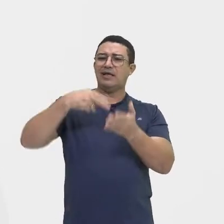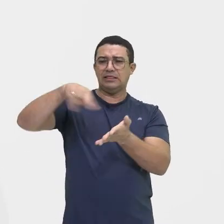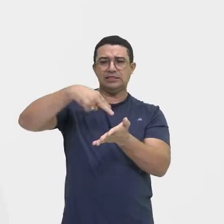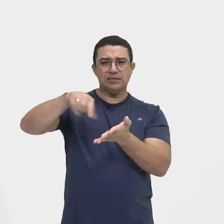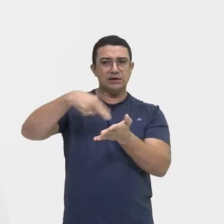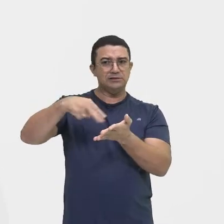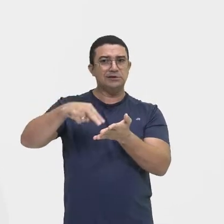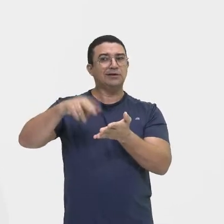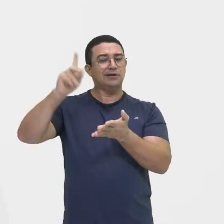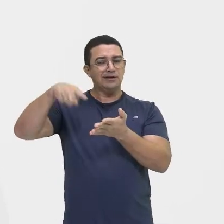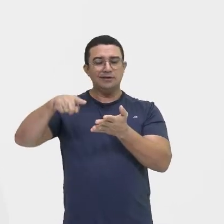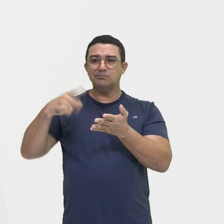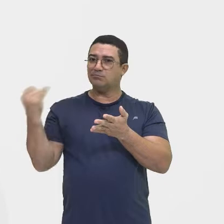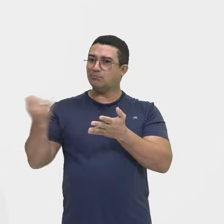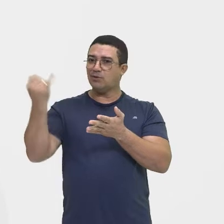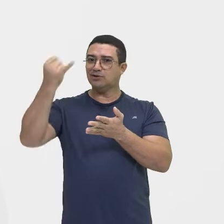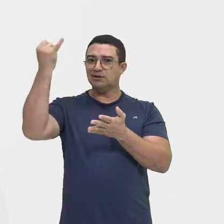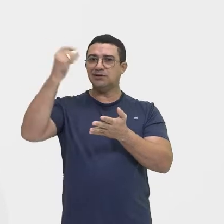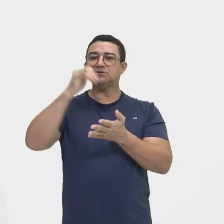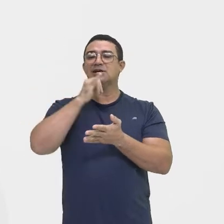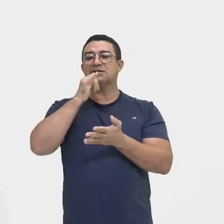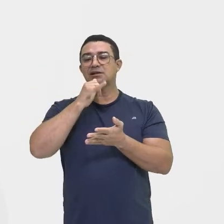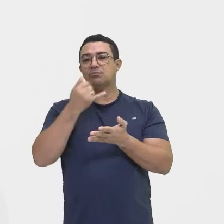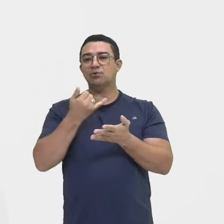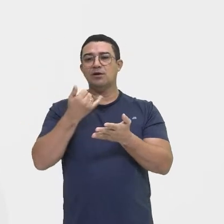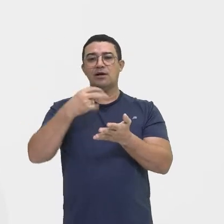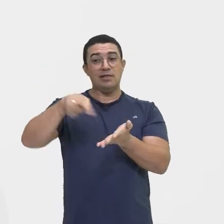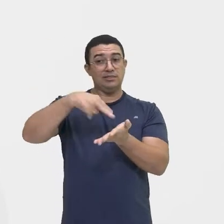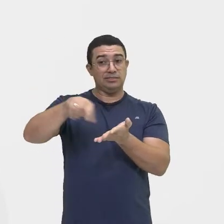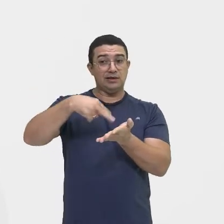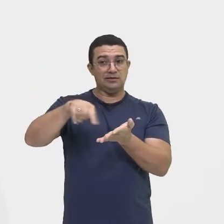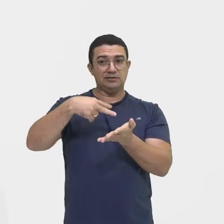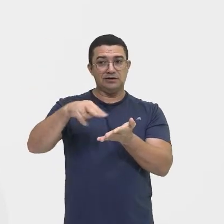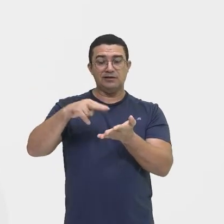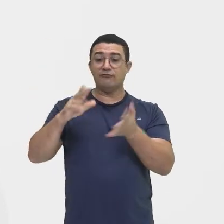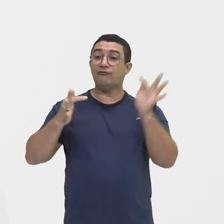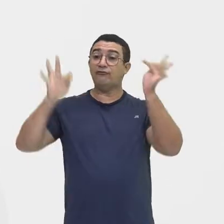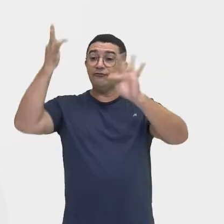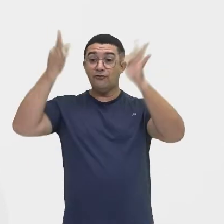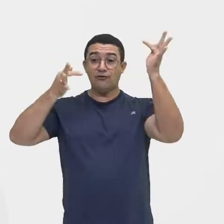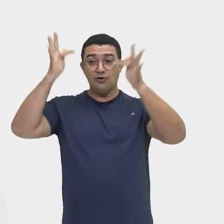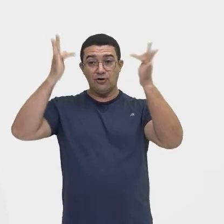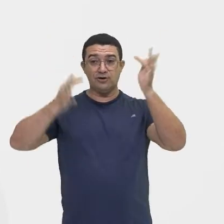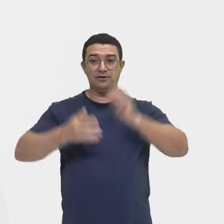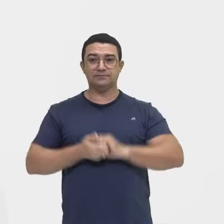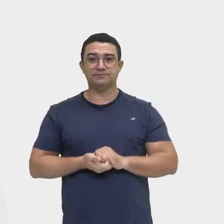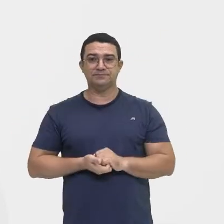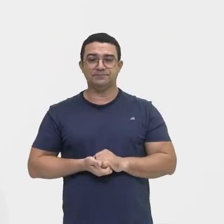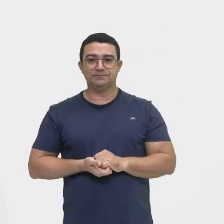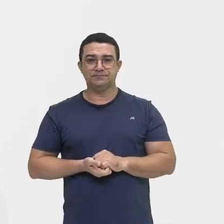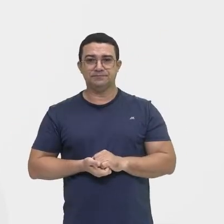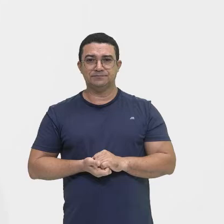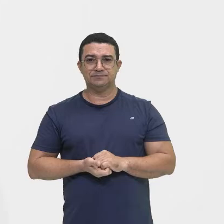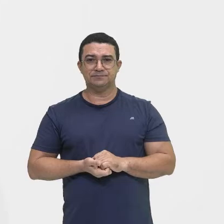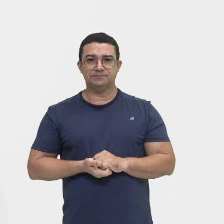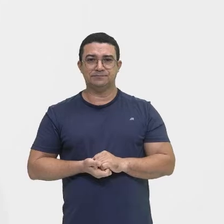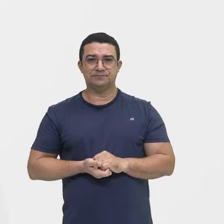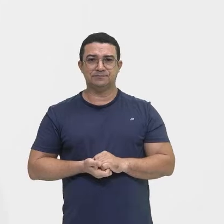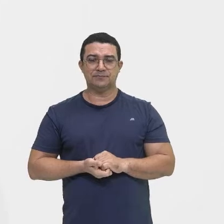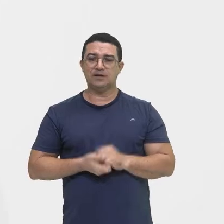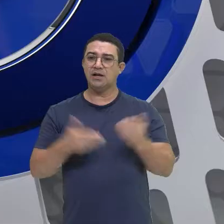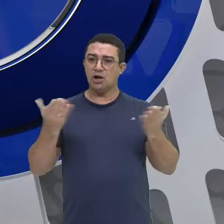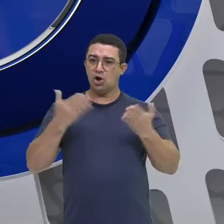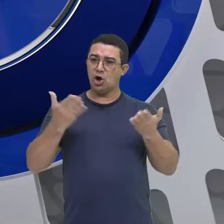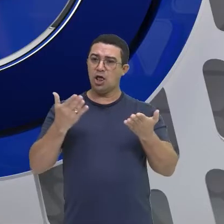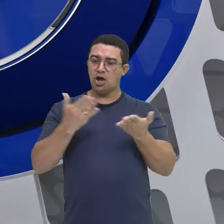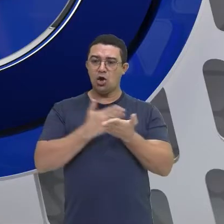atrações populares, como as danças folclóricas, por exemplo, né? Então, agora a gente vai conversar um pouco sobre a